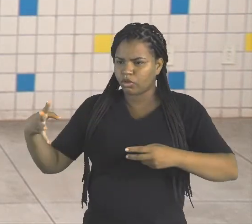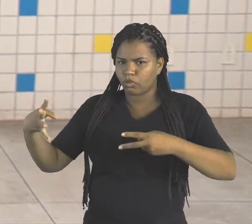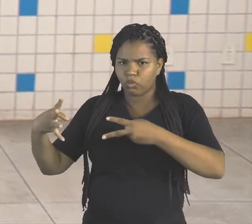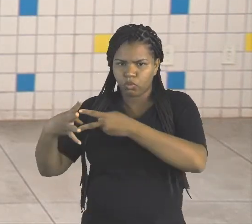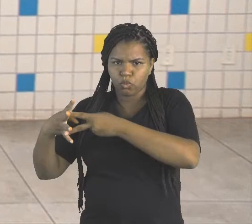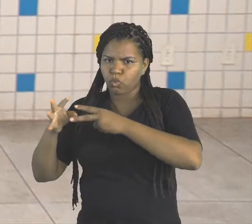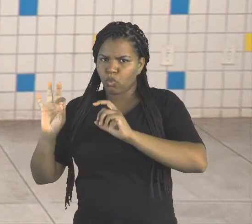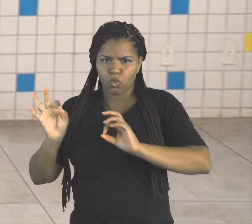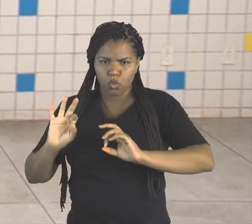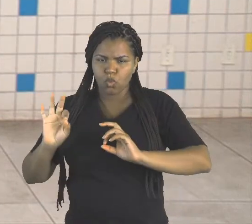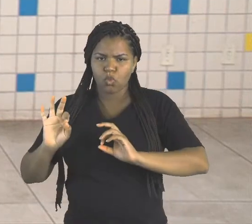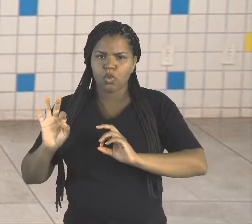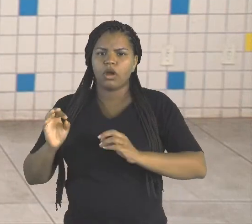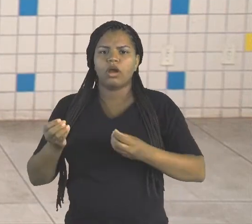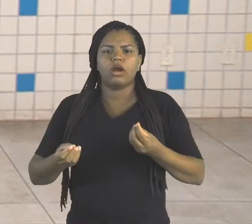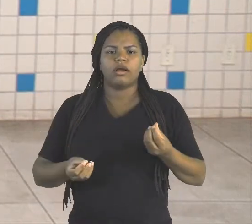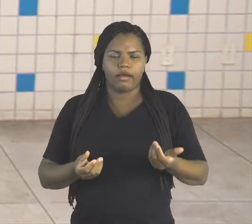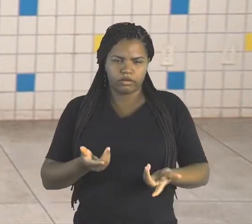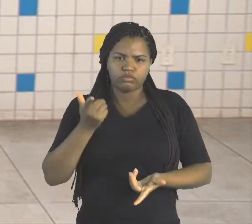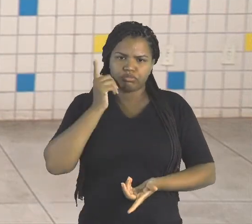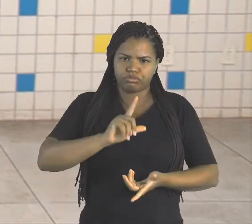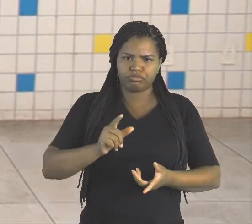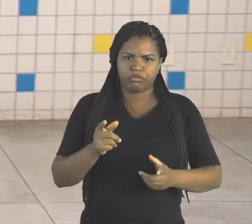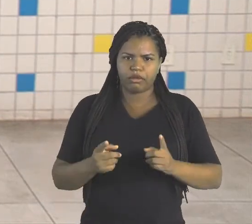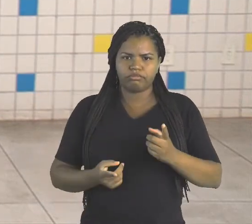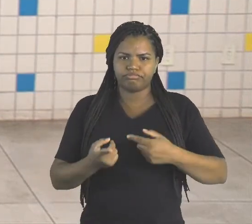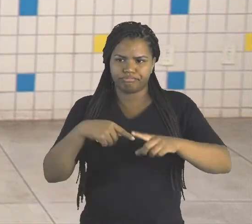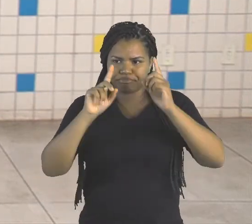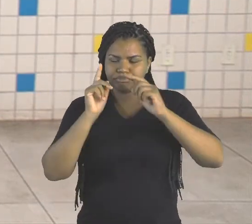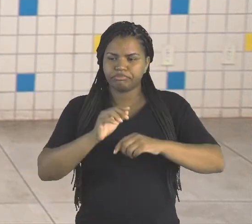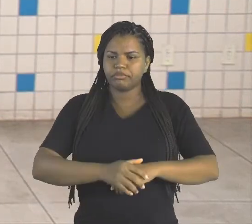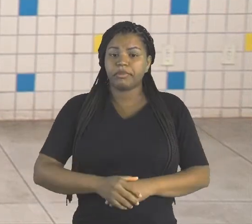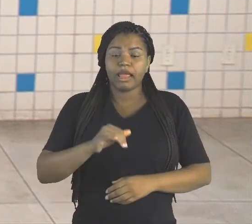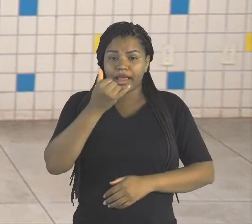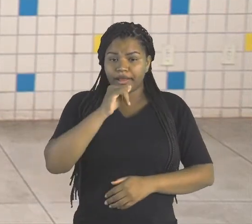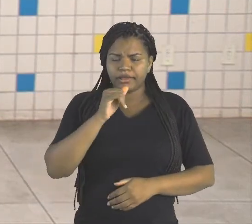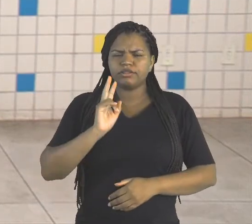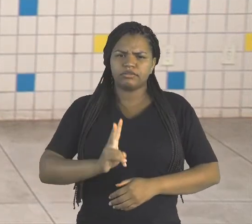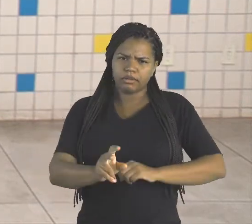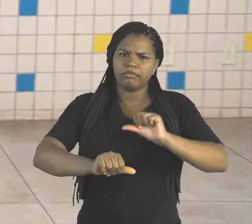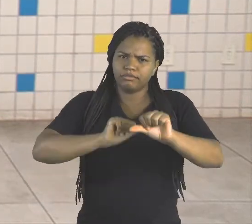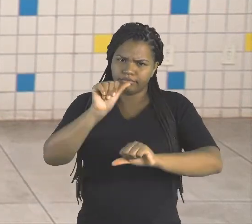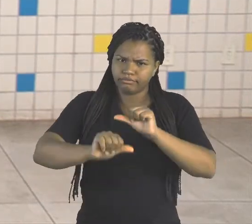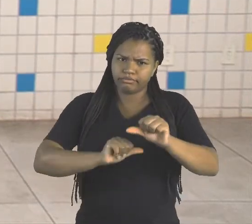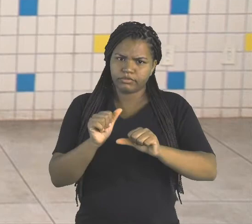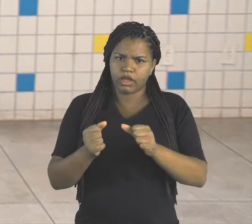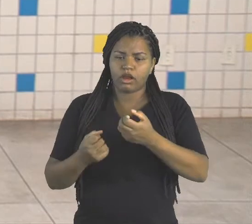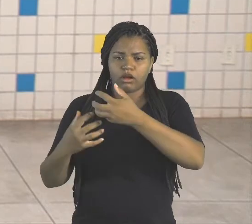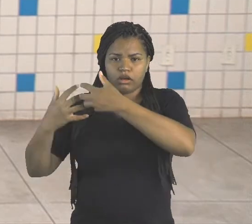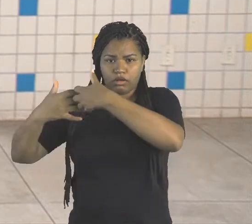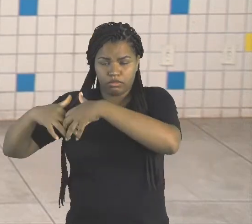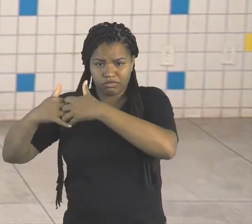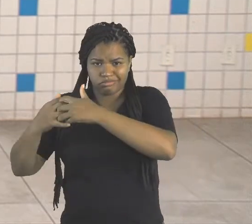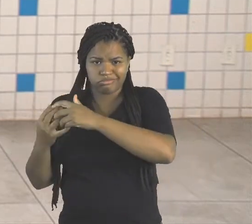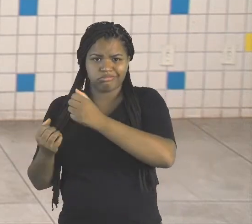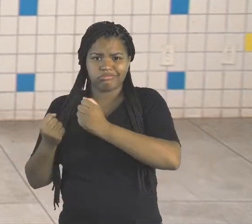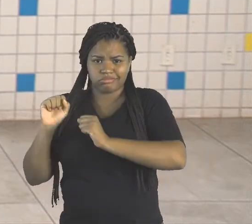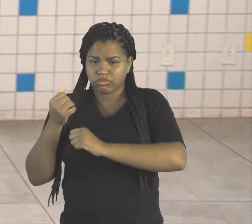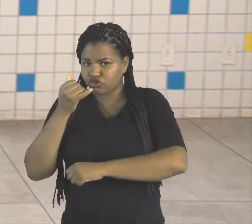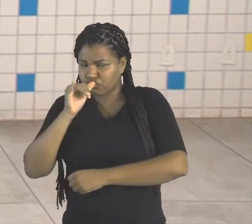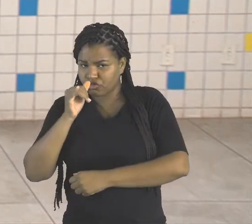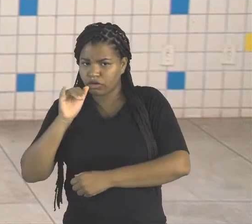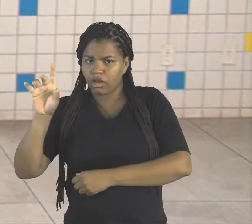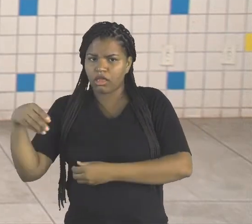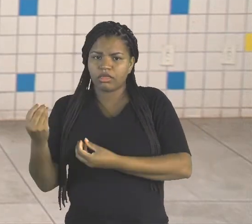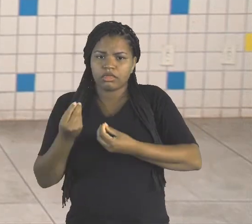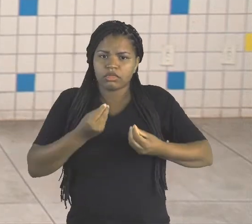elétrica, certo? Como a energia é sempre transformada, se um gerador elétrico fornece energia elétrica,